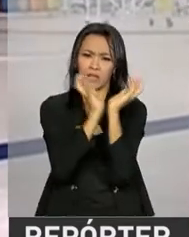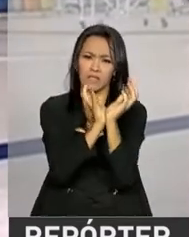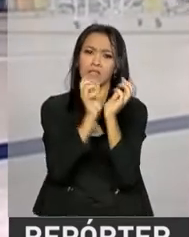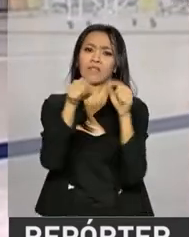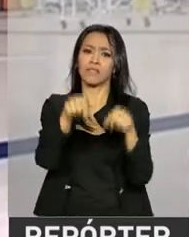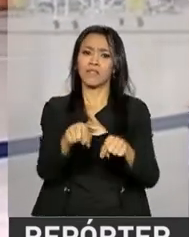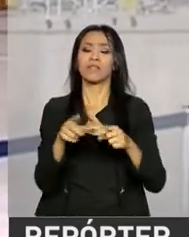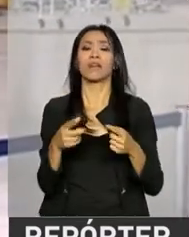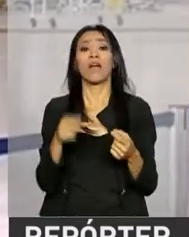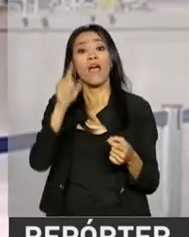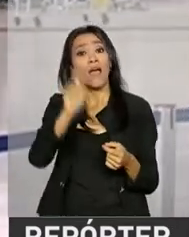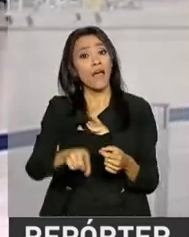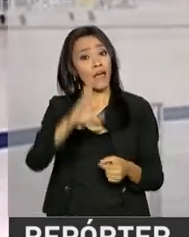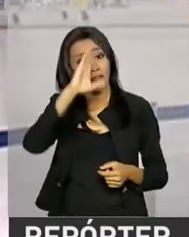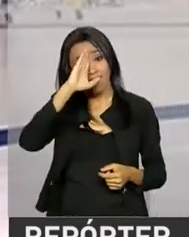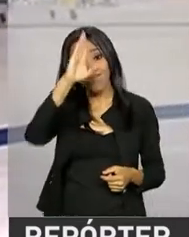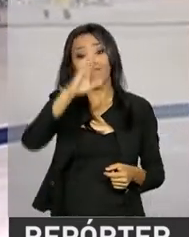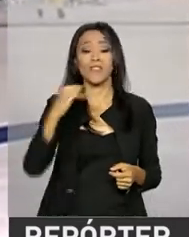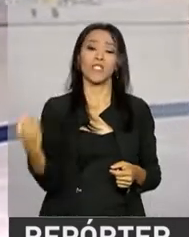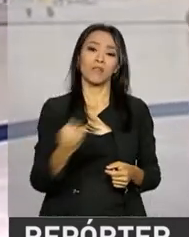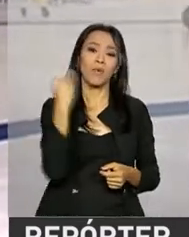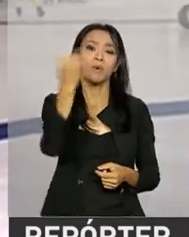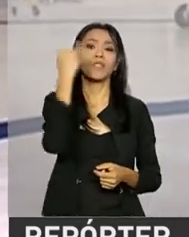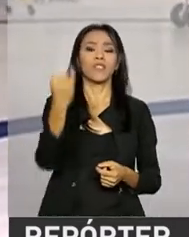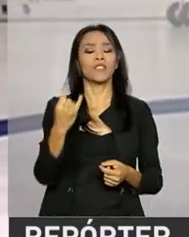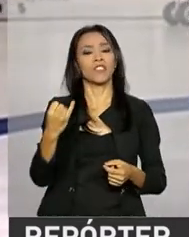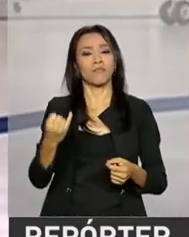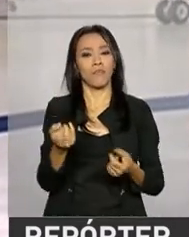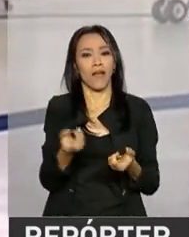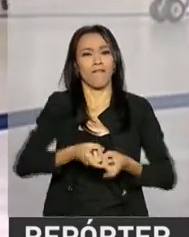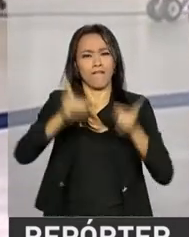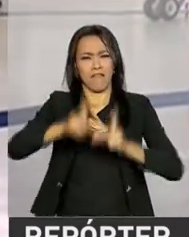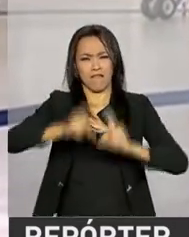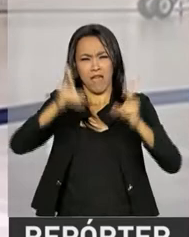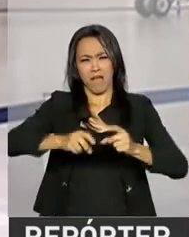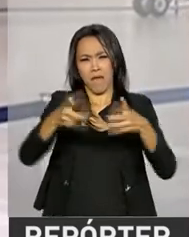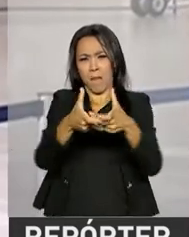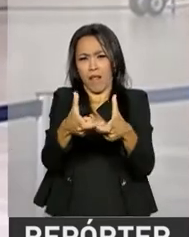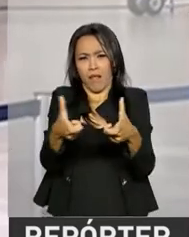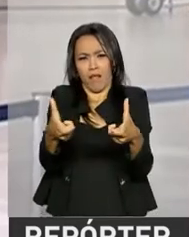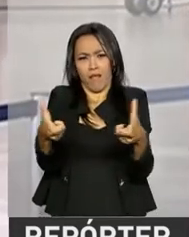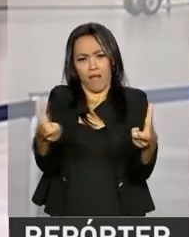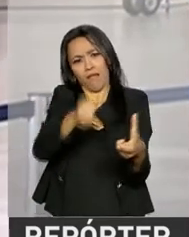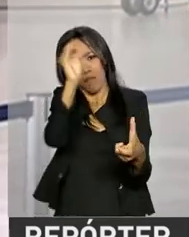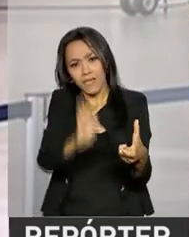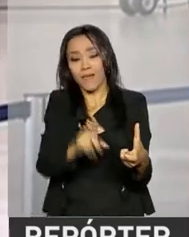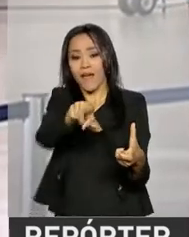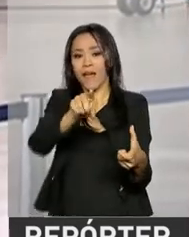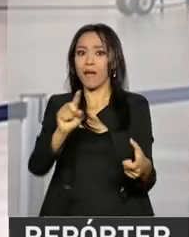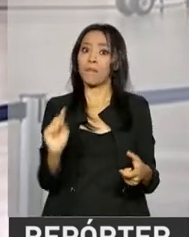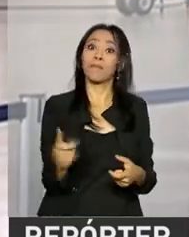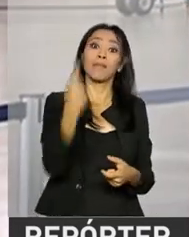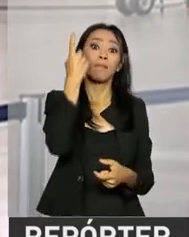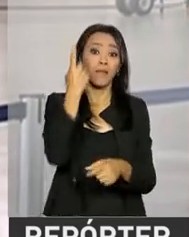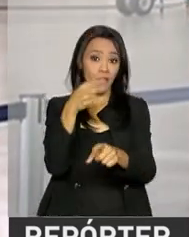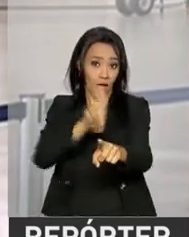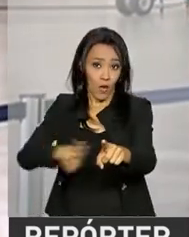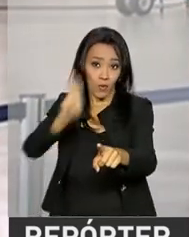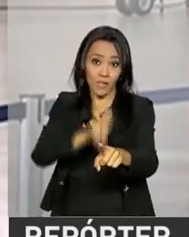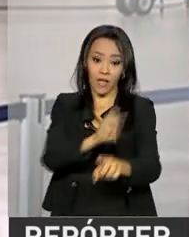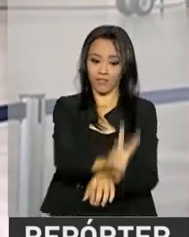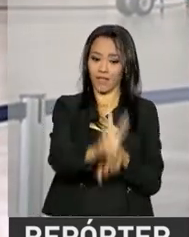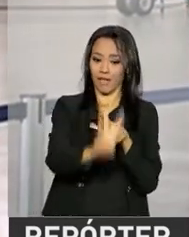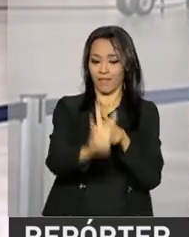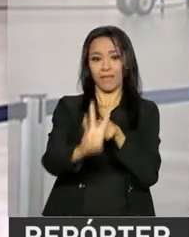do governo é fundamental para melhorar a competitividade do Brasil. A empresa deve ser uma das primeiras a utilizar o Portal Único e